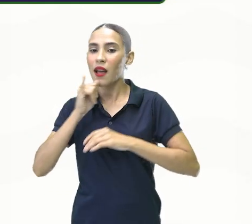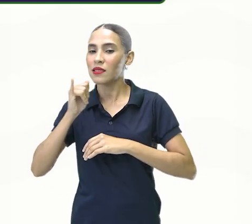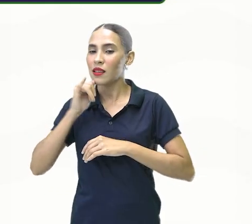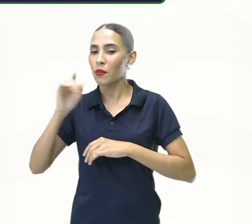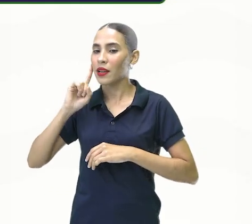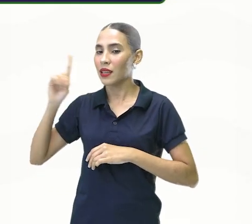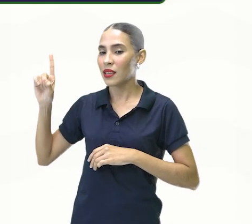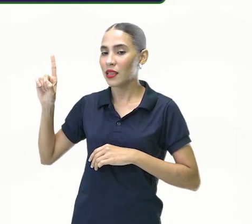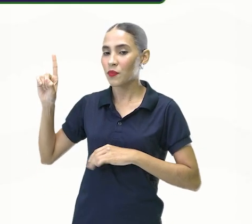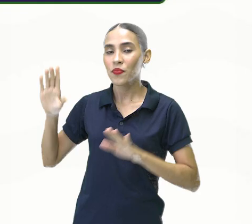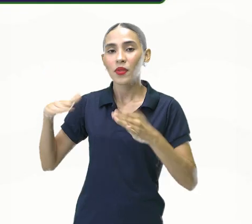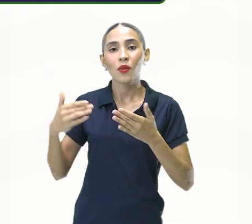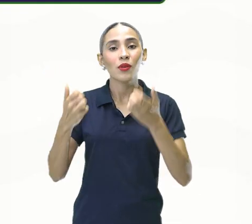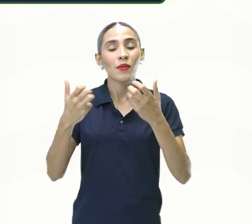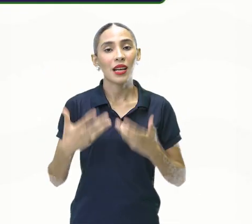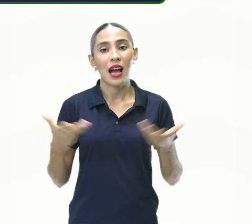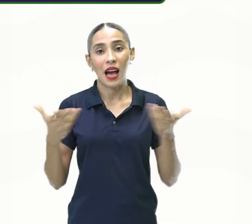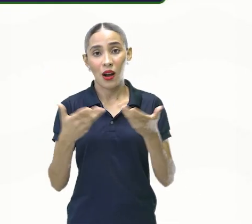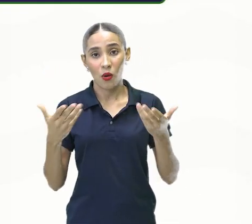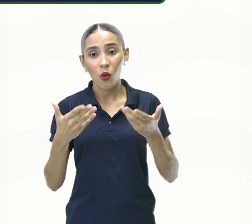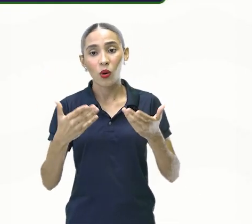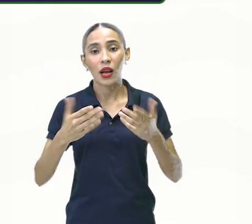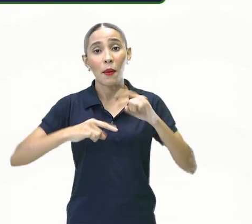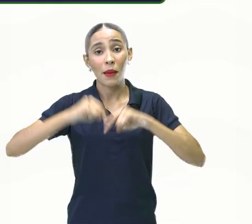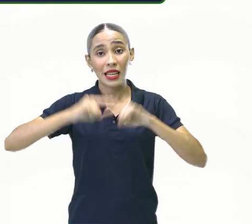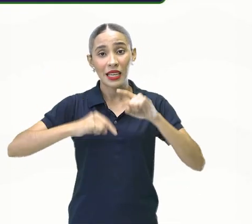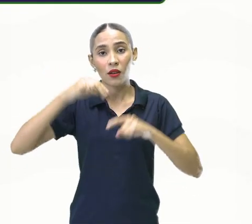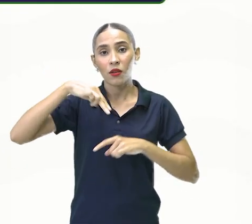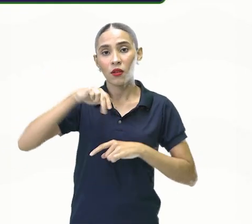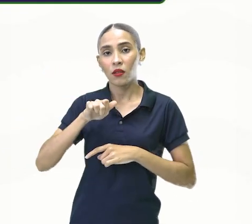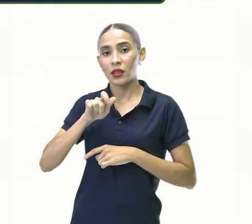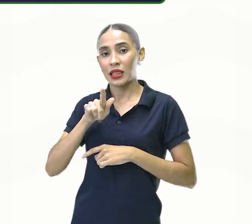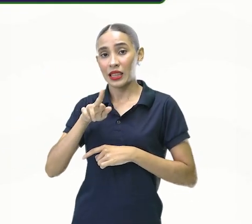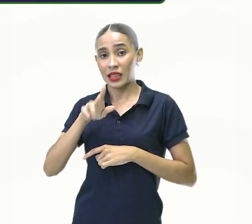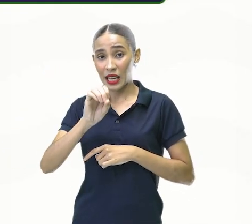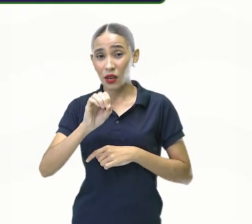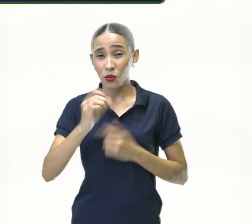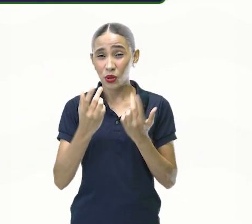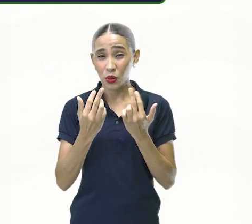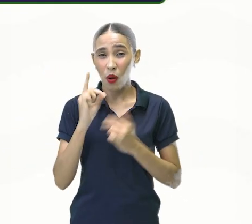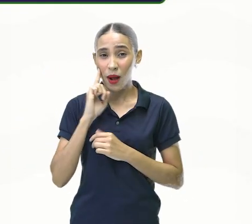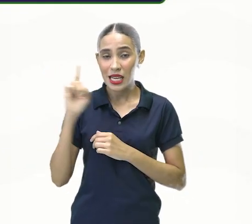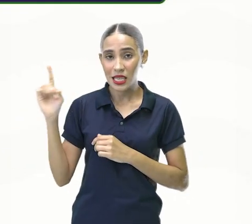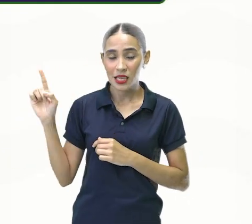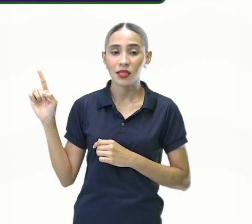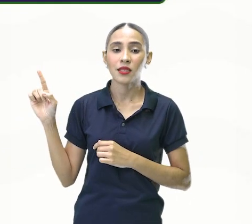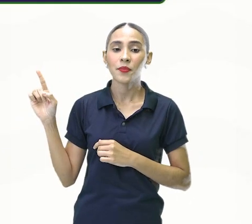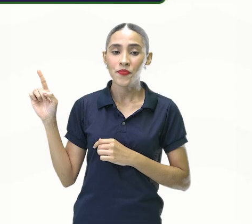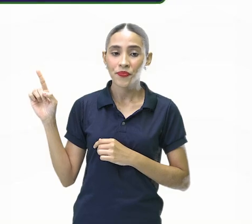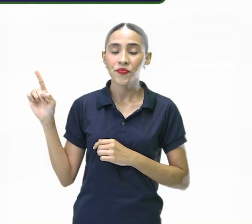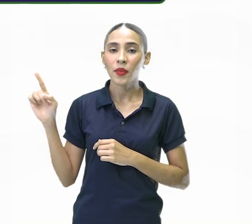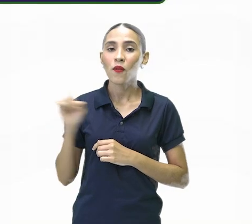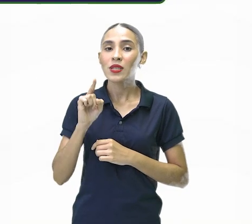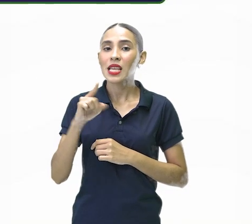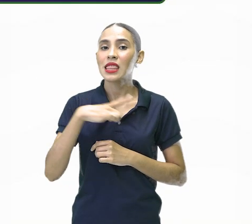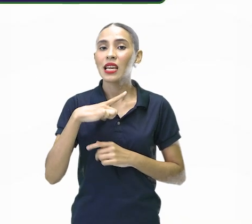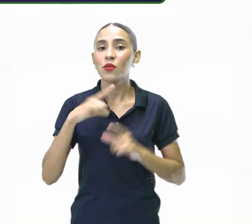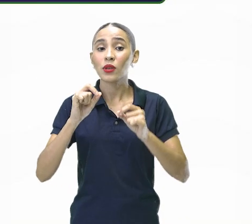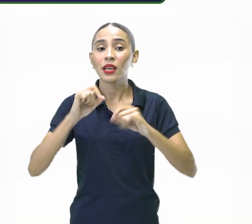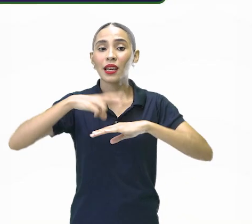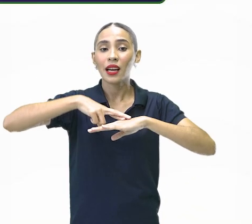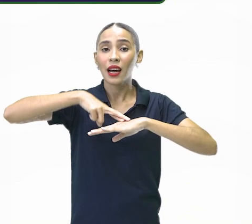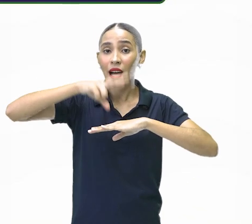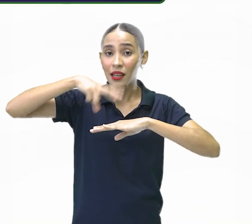negro, você tem que a radiação, como você tem essa imagem, a radiação que entra